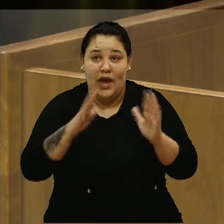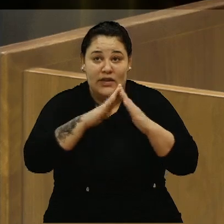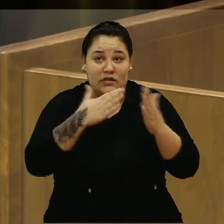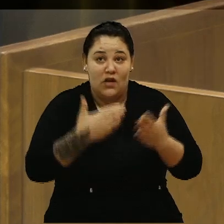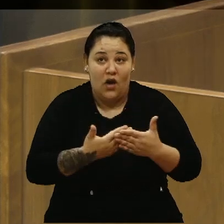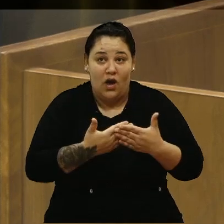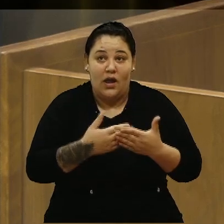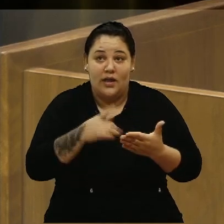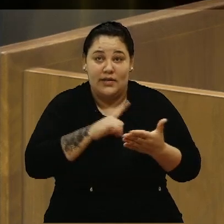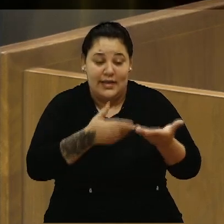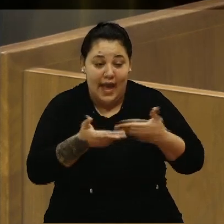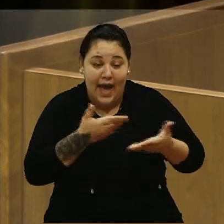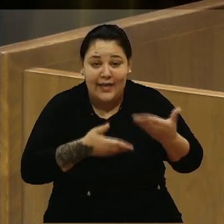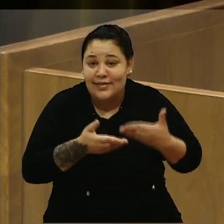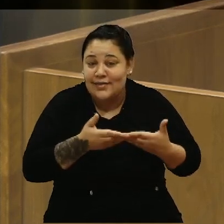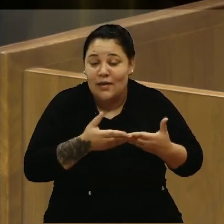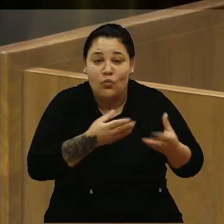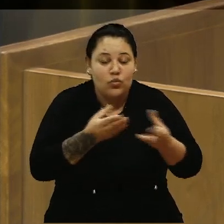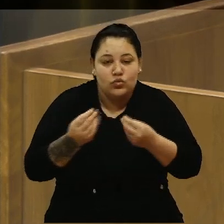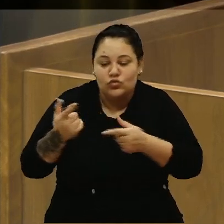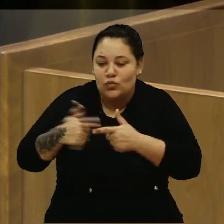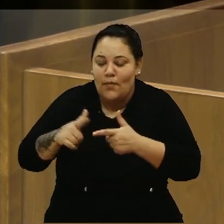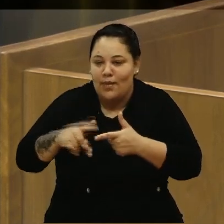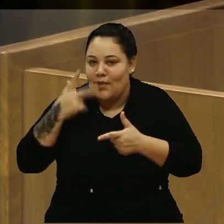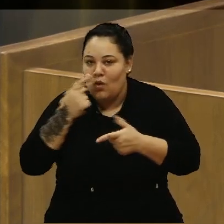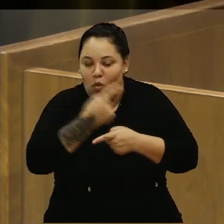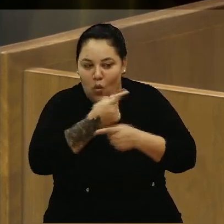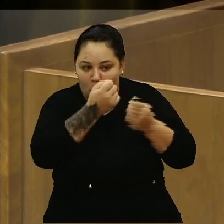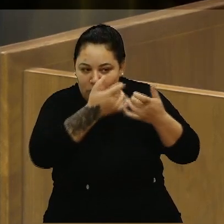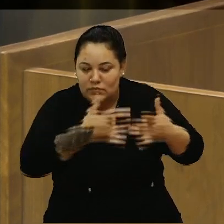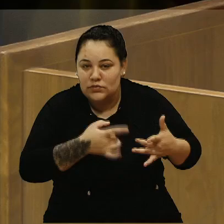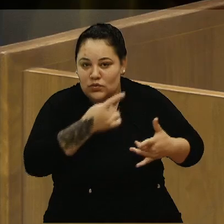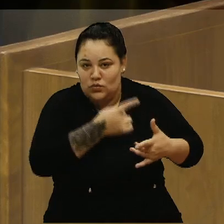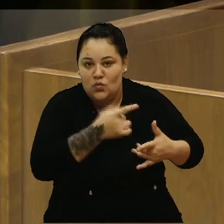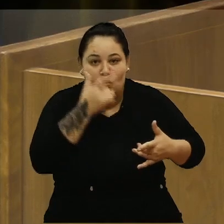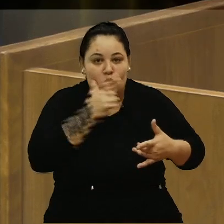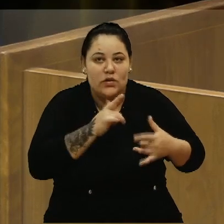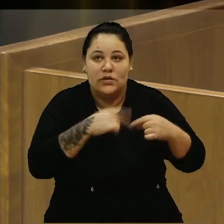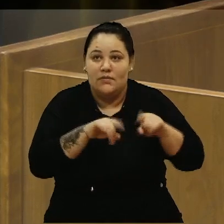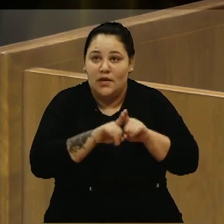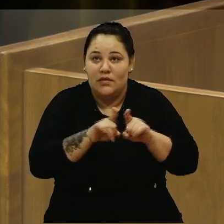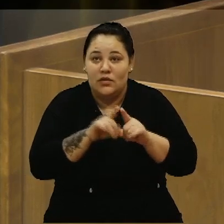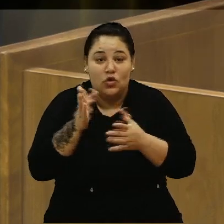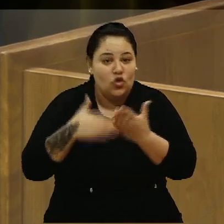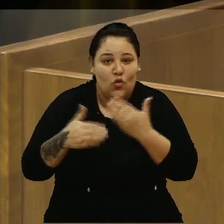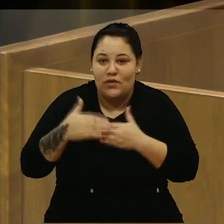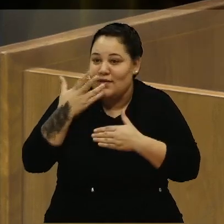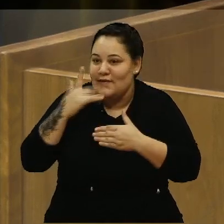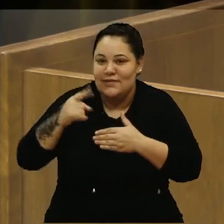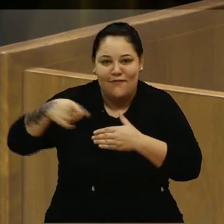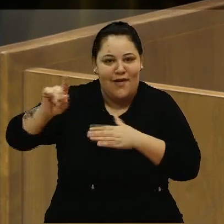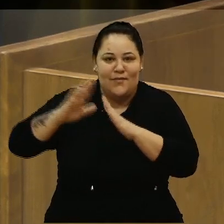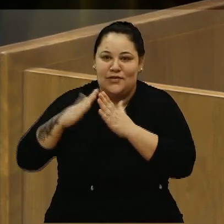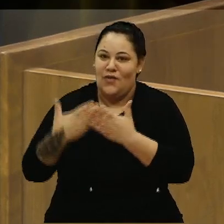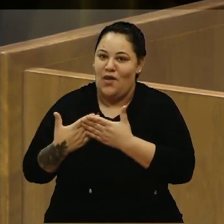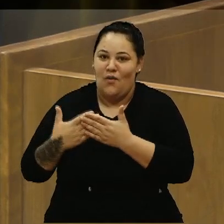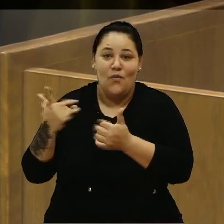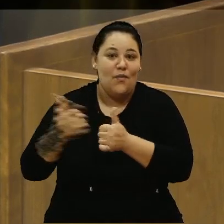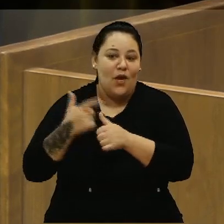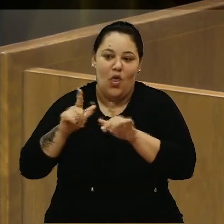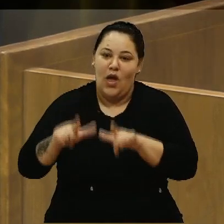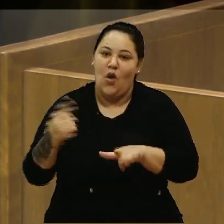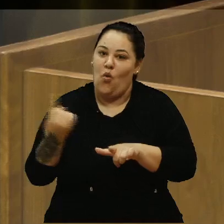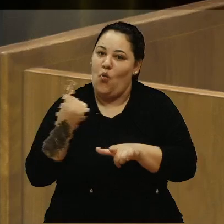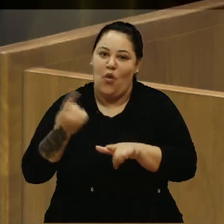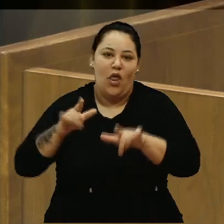de problemas, porque, como já disse o vereador Lucas aqui, toda criança vai para a escola. O primeiro lugar e o único lugar que todo